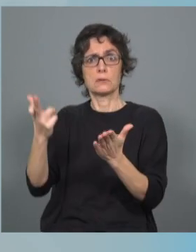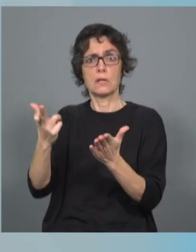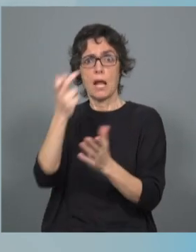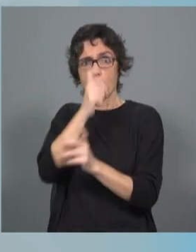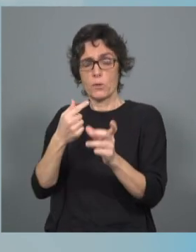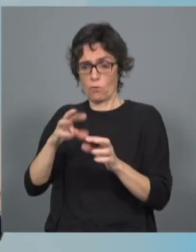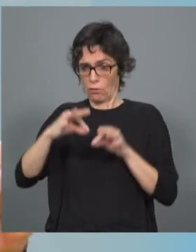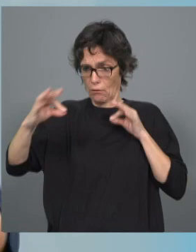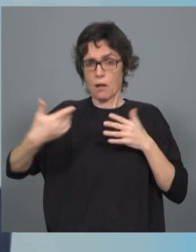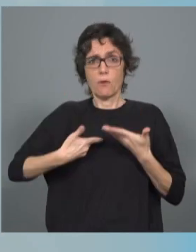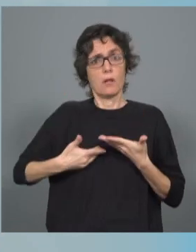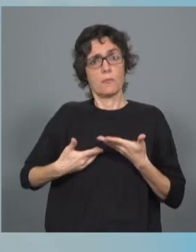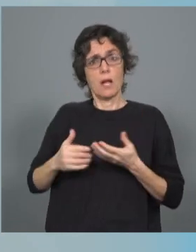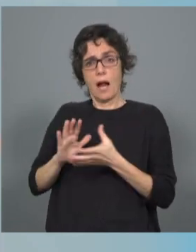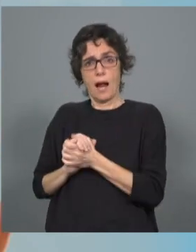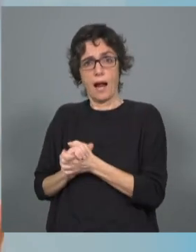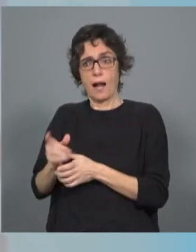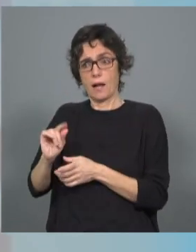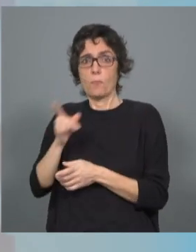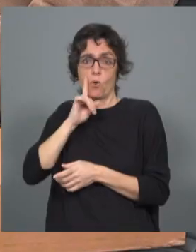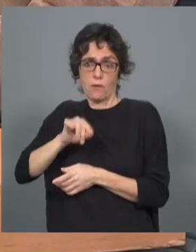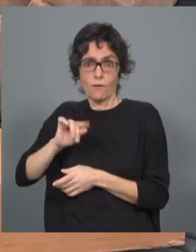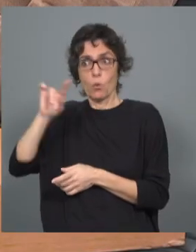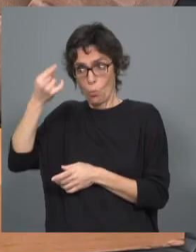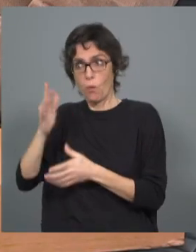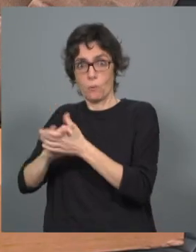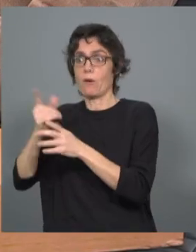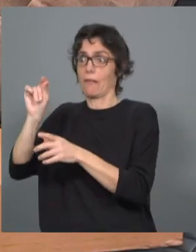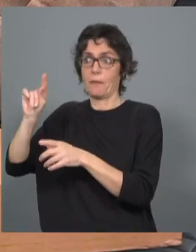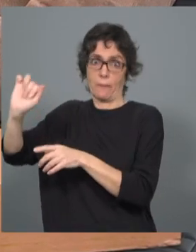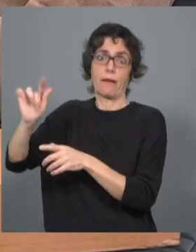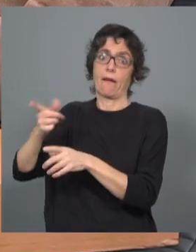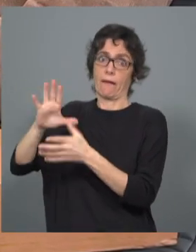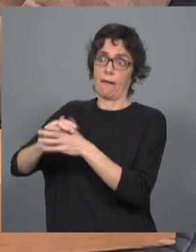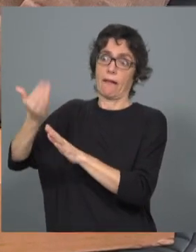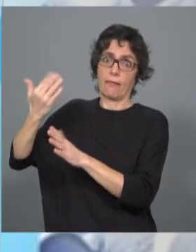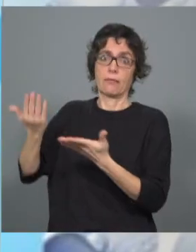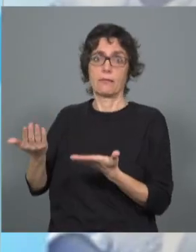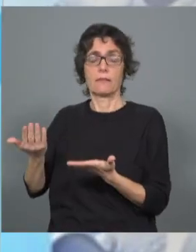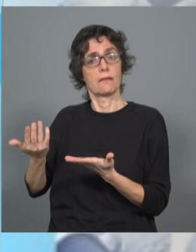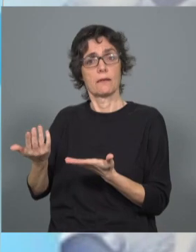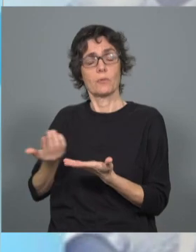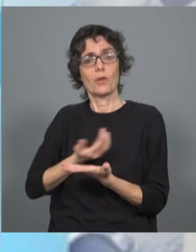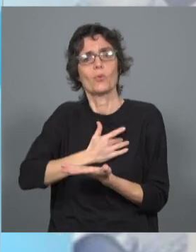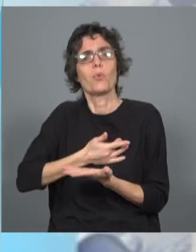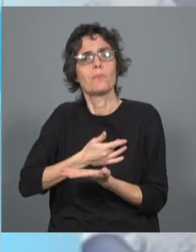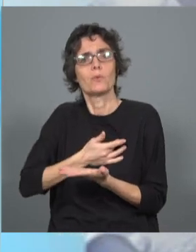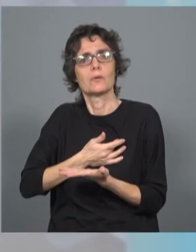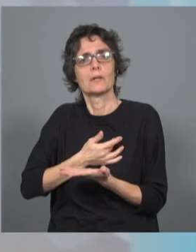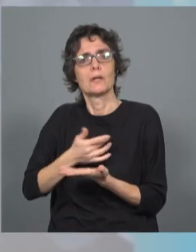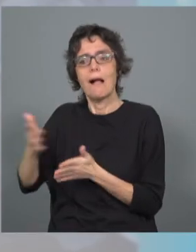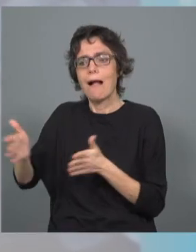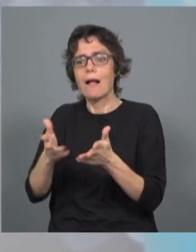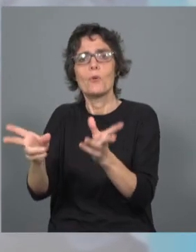eu, vão casar com pessoas que já tiveram casadas. E, portanto, não haver caminho. E assumir a possibilidade do amor nessas circunstâncias, não é? Sim. Portanto, eu, de facto, acho que